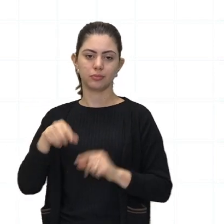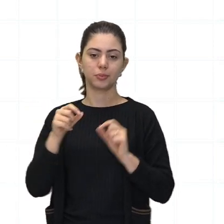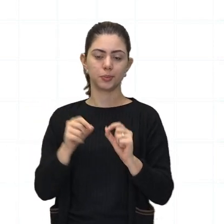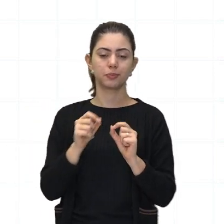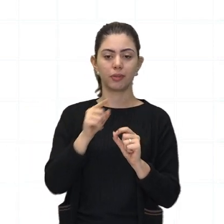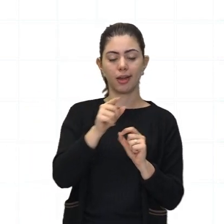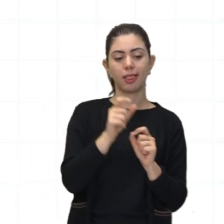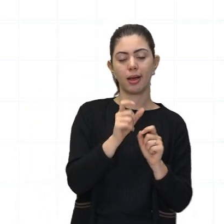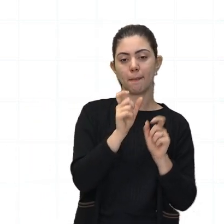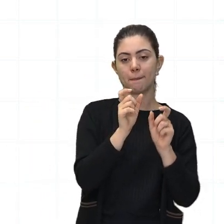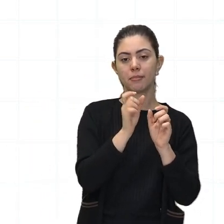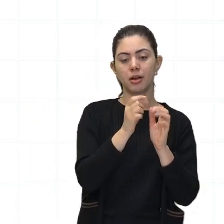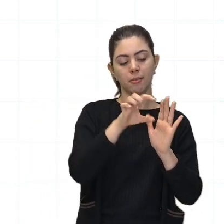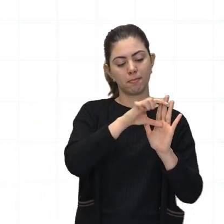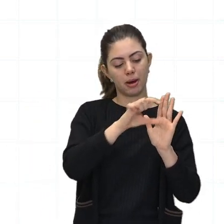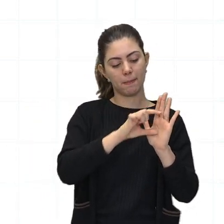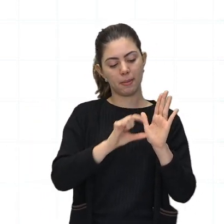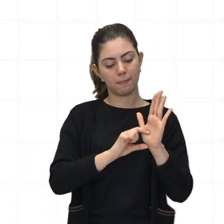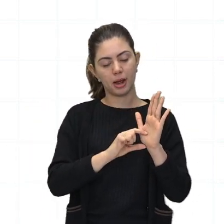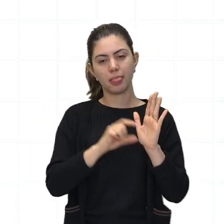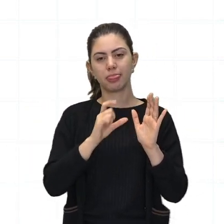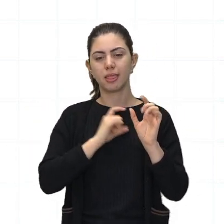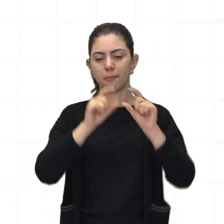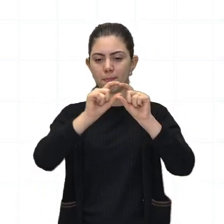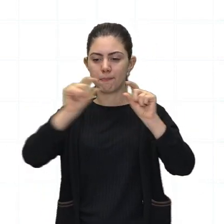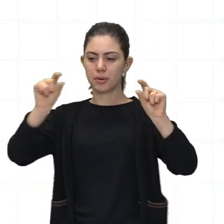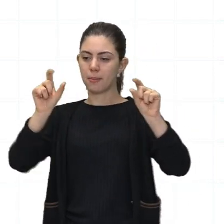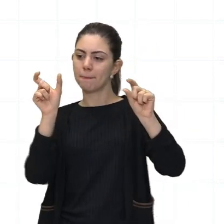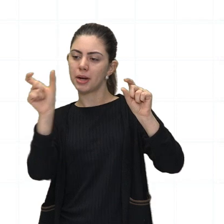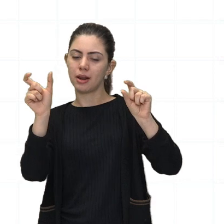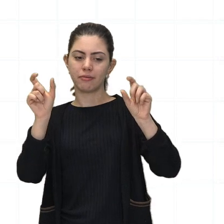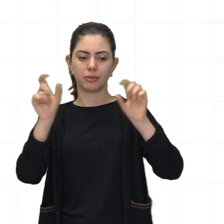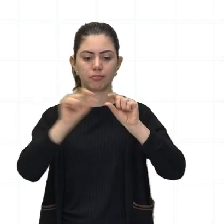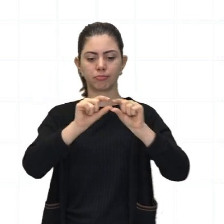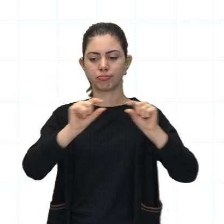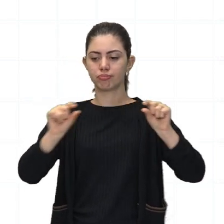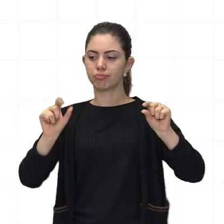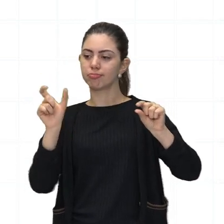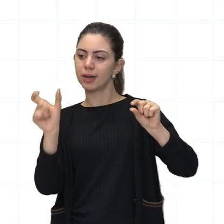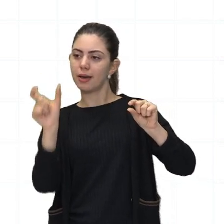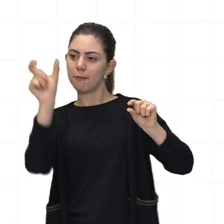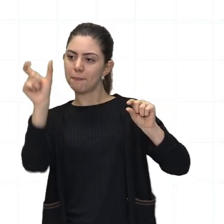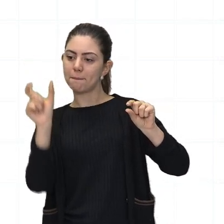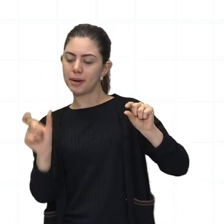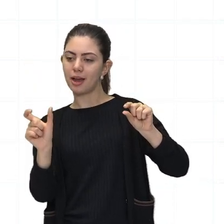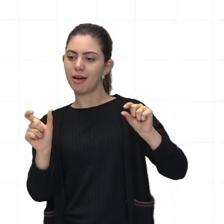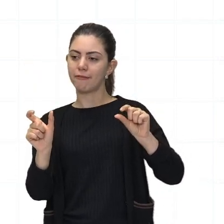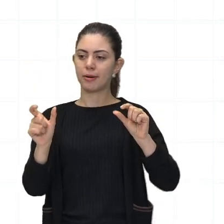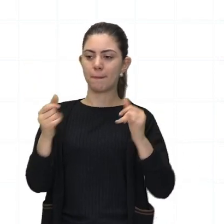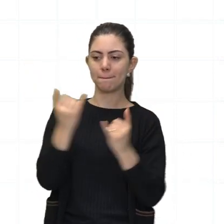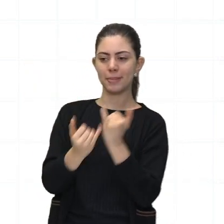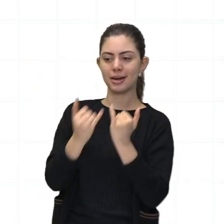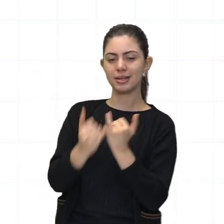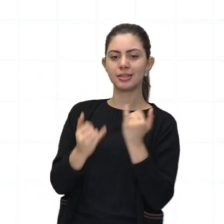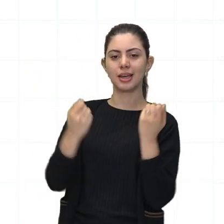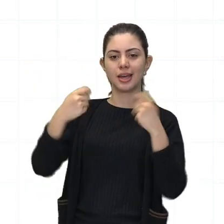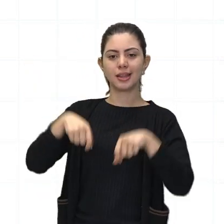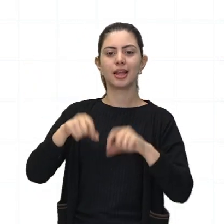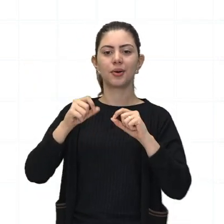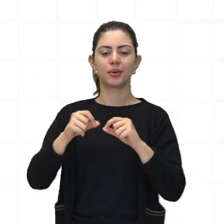dos versos. Então essa repetição de sons ajuda tanto a dar um aspecto melodioso, quanto